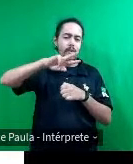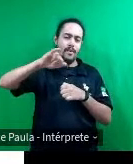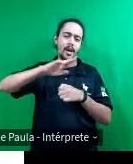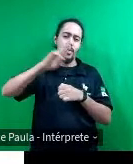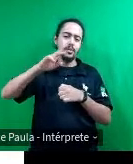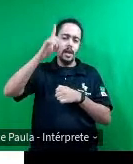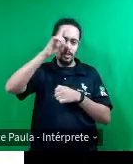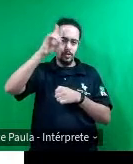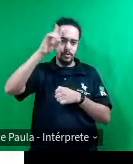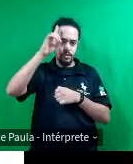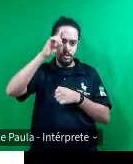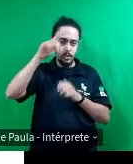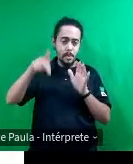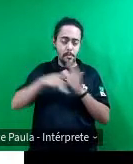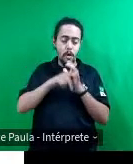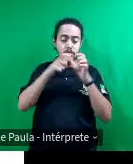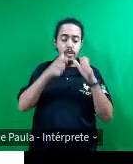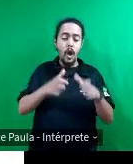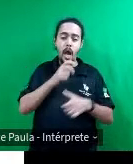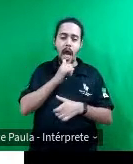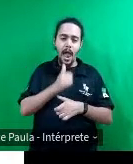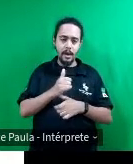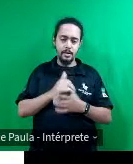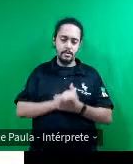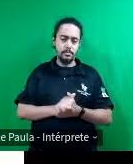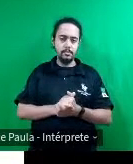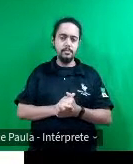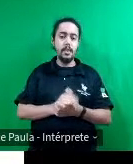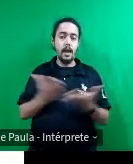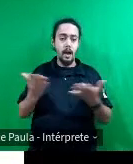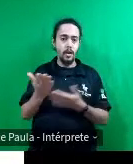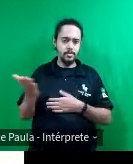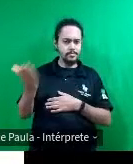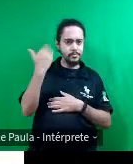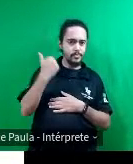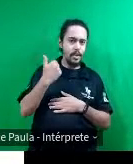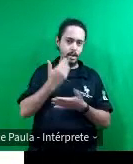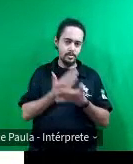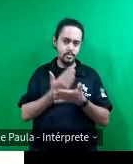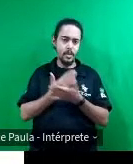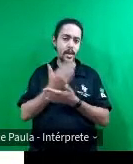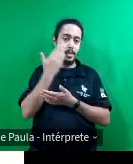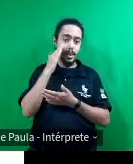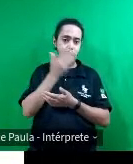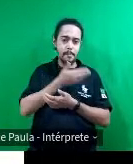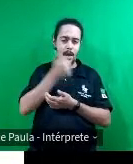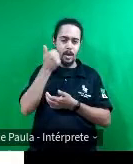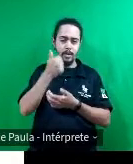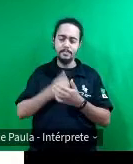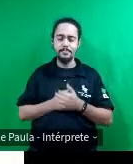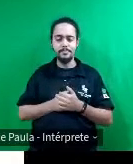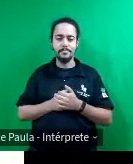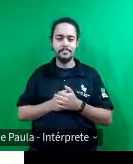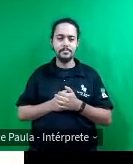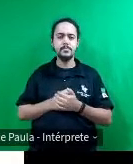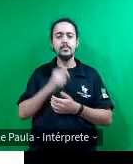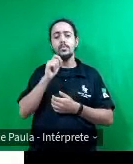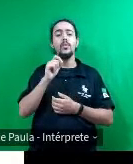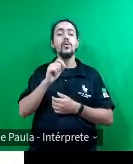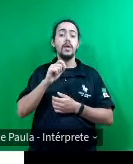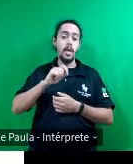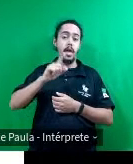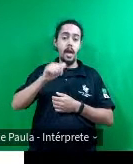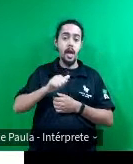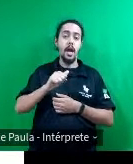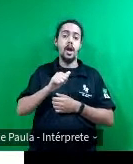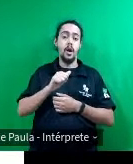para a gente analisar um circuito elétrico, ok? Então, vamos comigo para a gente começar a entender um pouco melhor. Bom, o que é o conceito do divisor